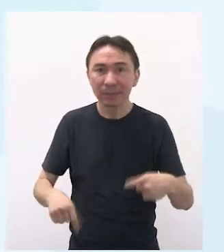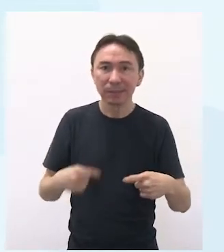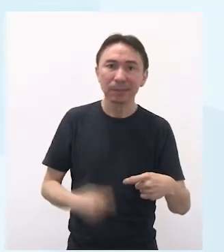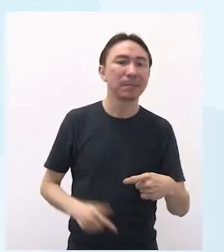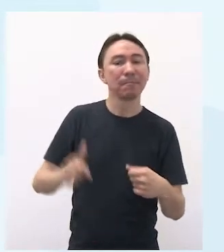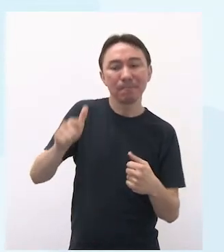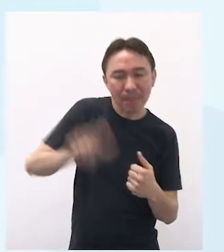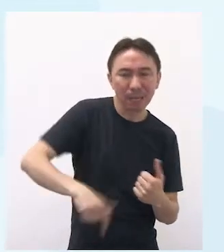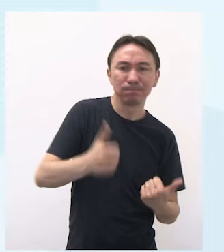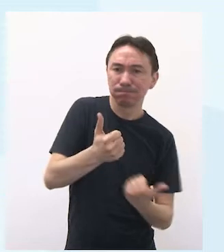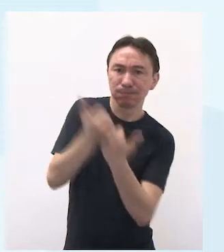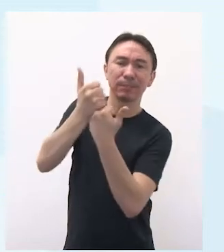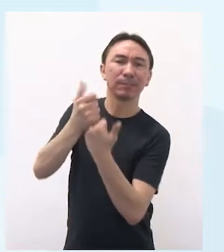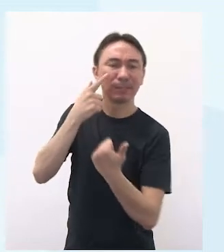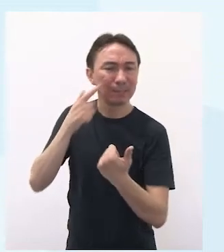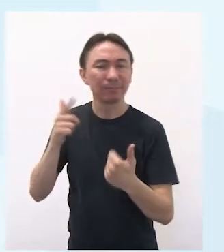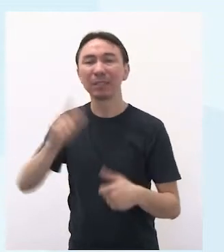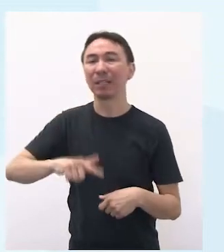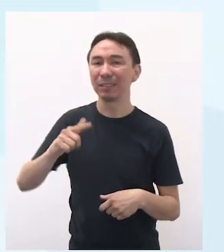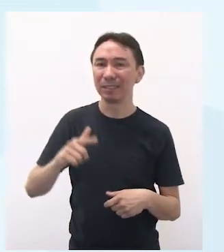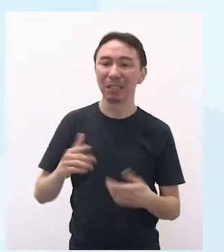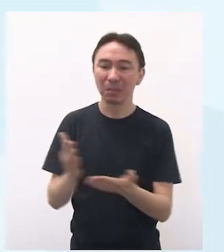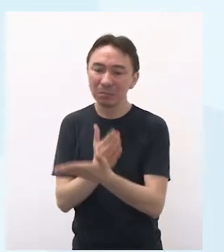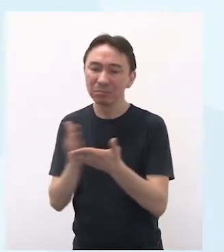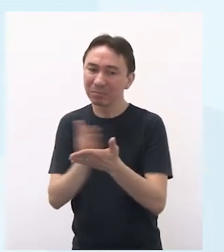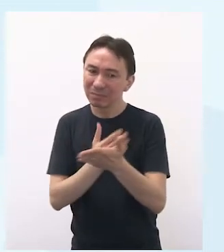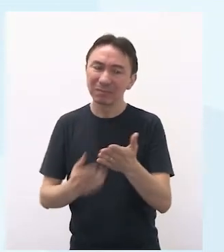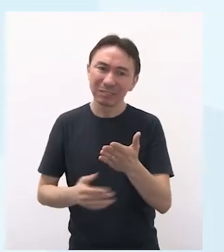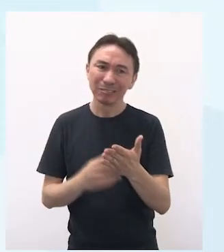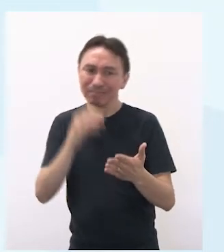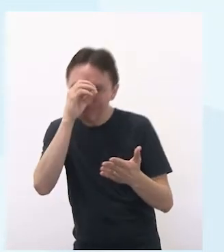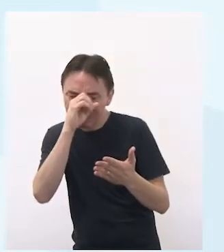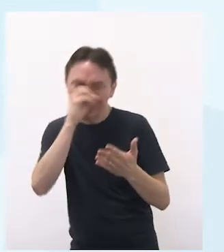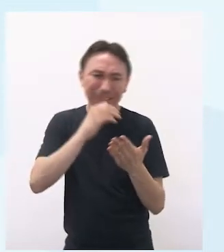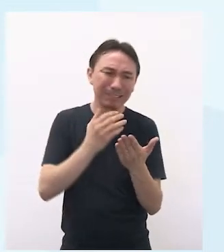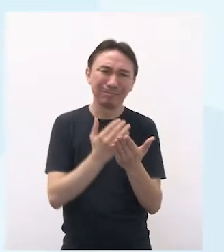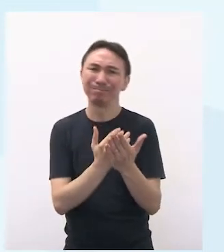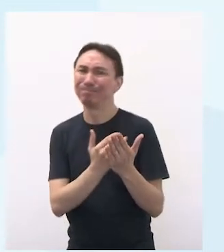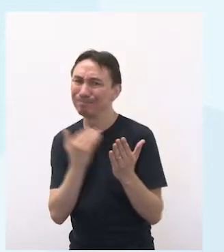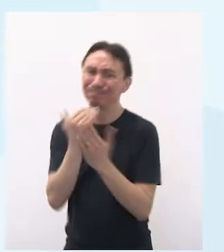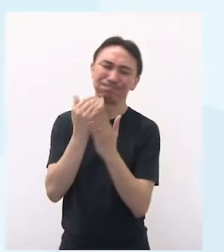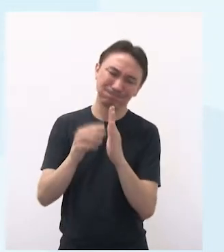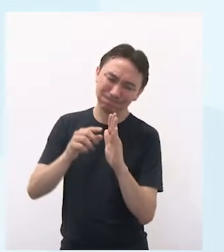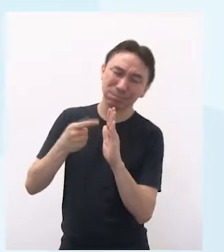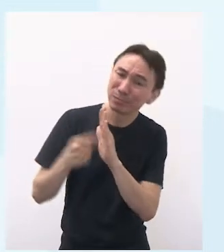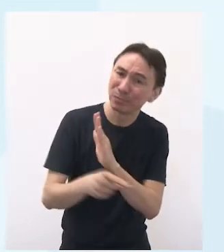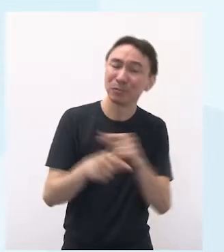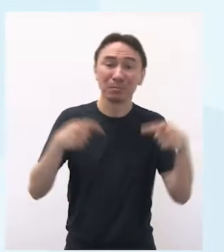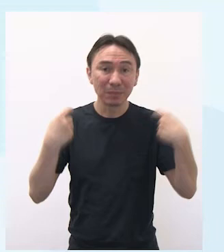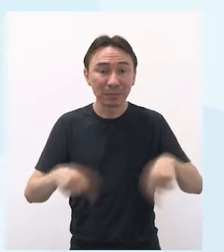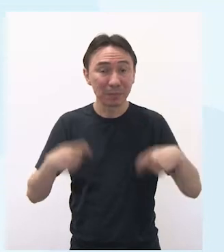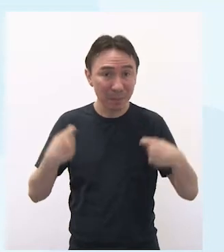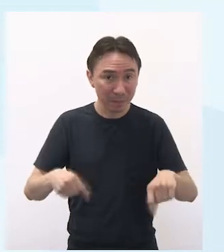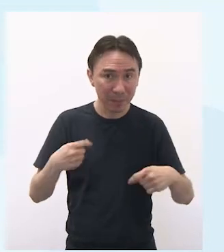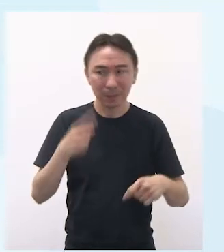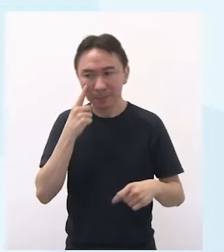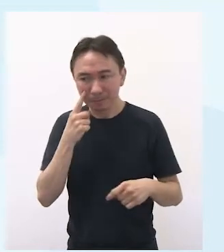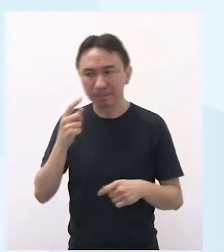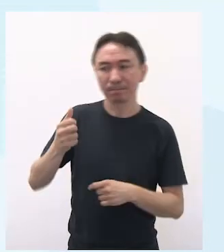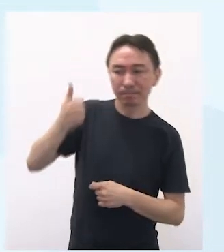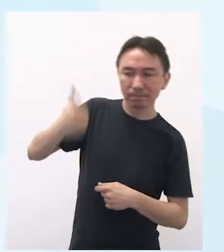da aprendizagem, por isso que nós precisamos saber justamente nas avaliações que nós temos, aonde ele se